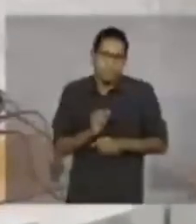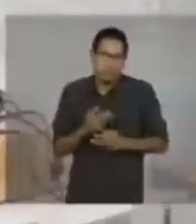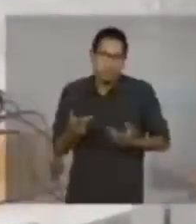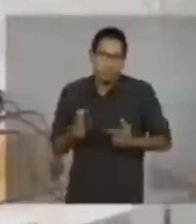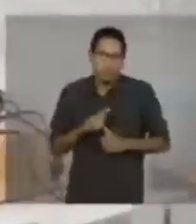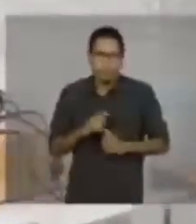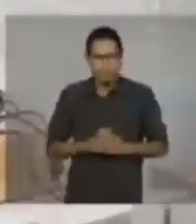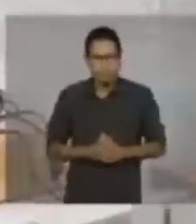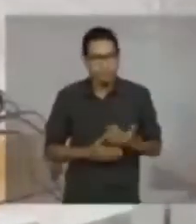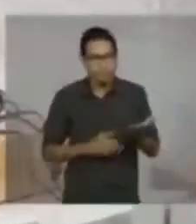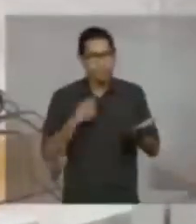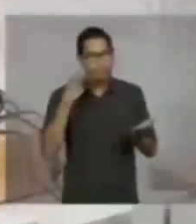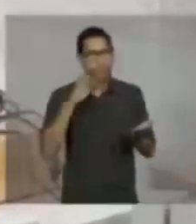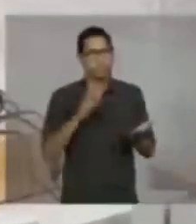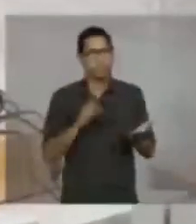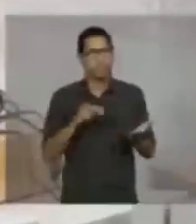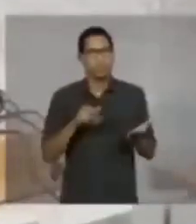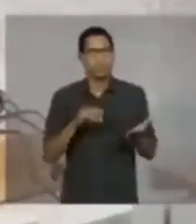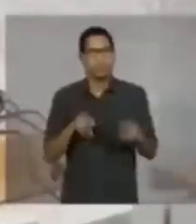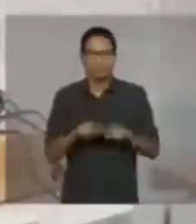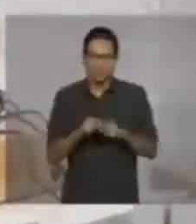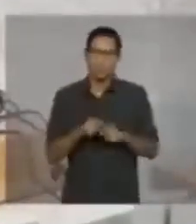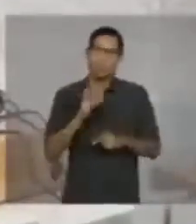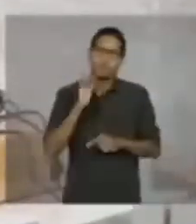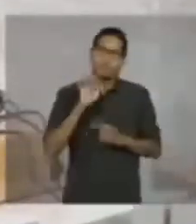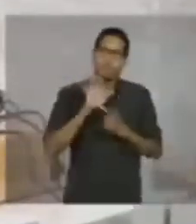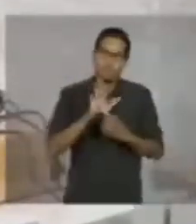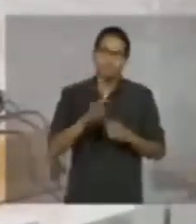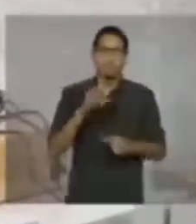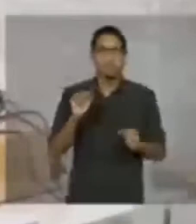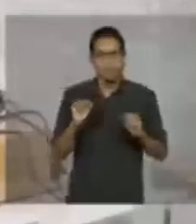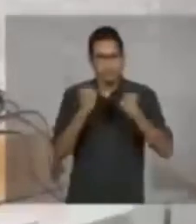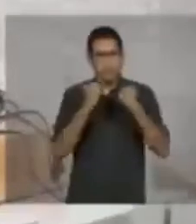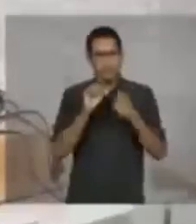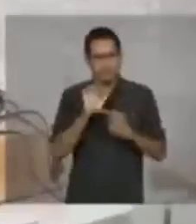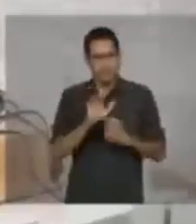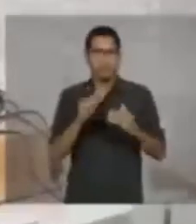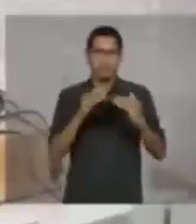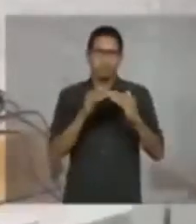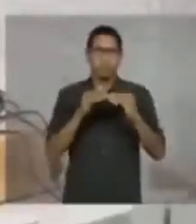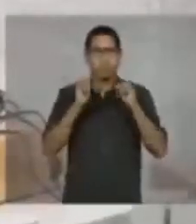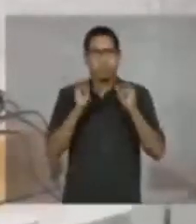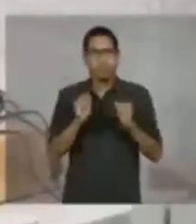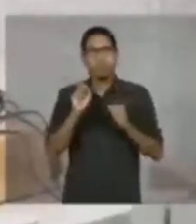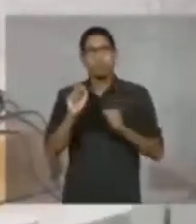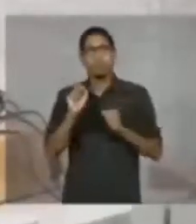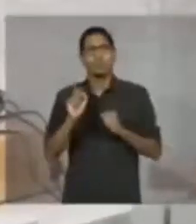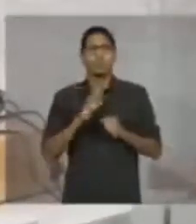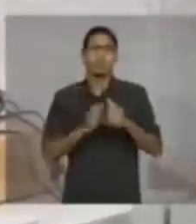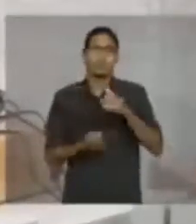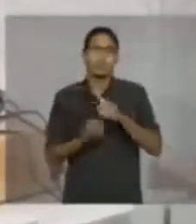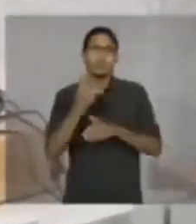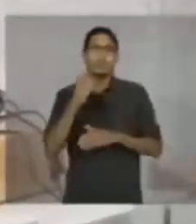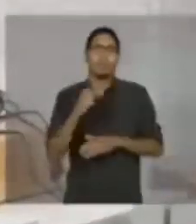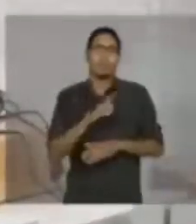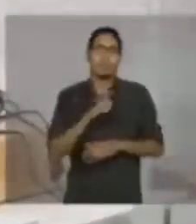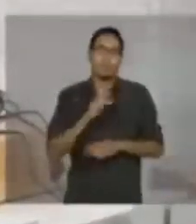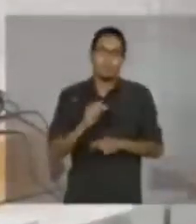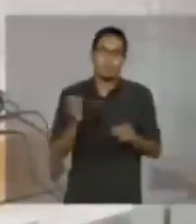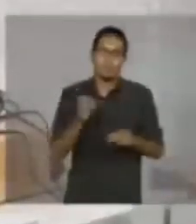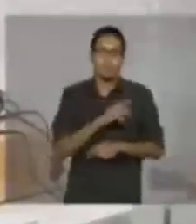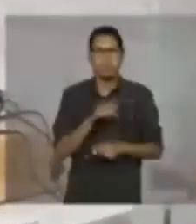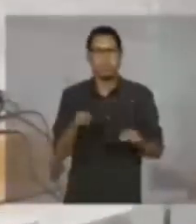como o vereador Donato já apresentou e defendeu aqui, eu concordo, a gente pode prever a criação de uma nova alíquota